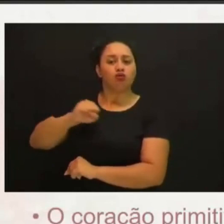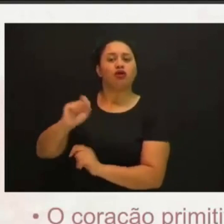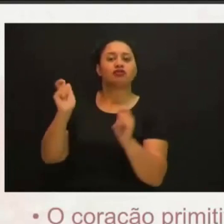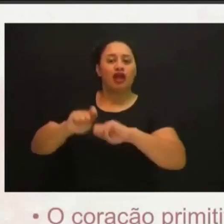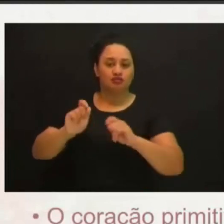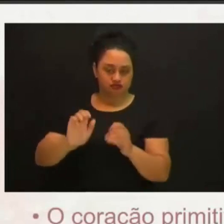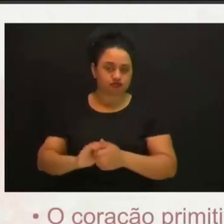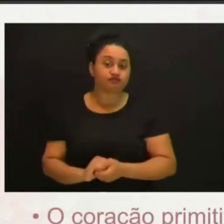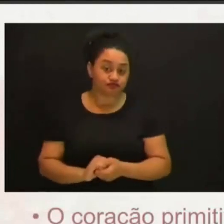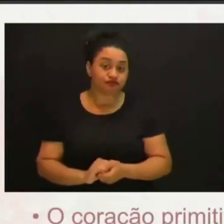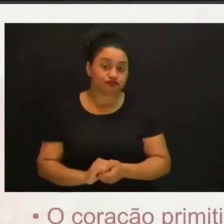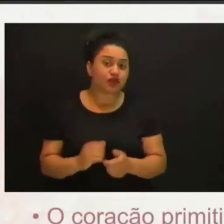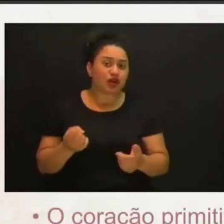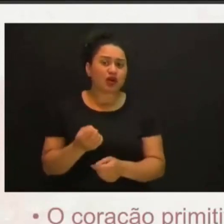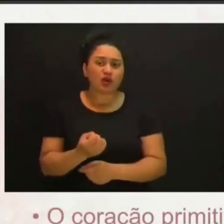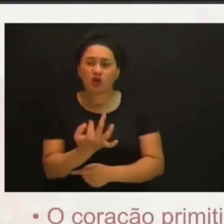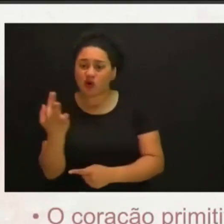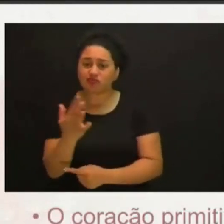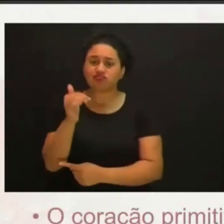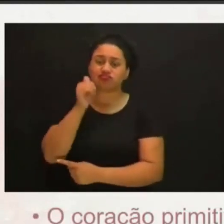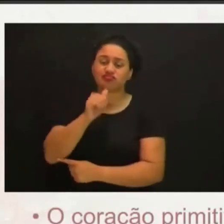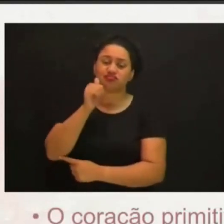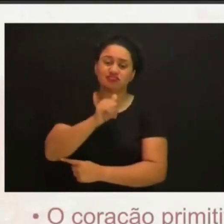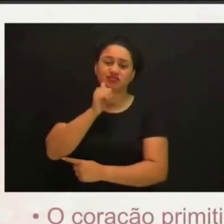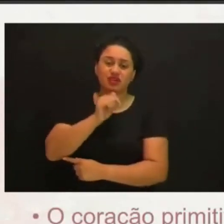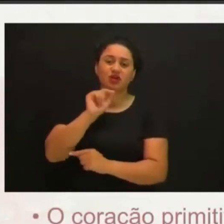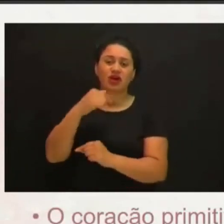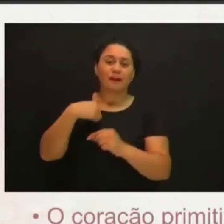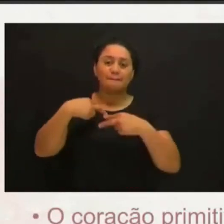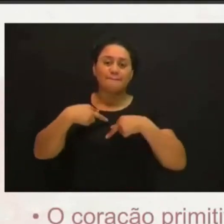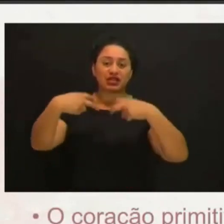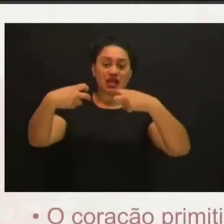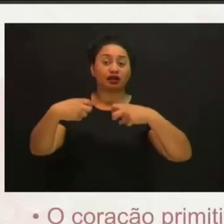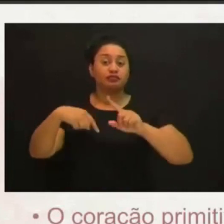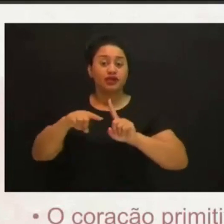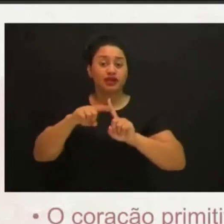Quantas e quantas das nossas mulheres se percebem grávida ou